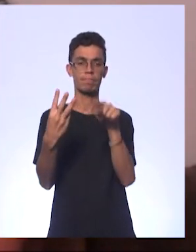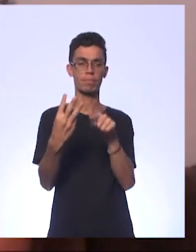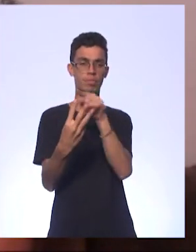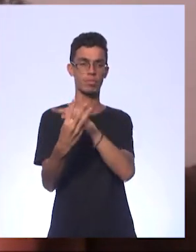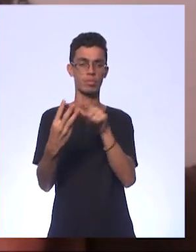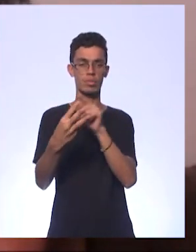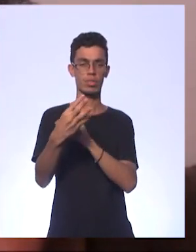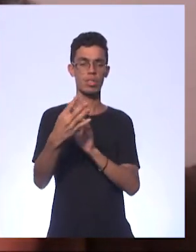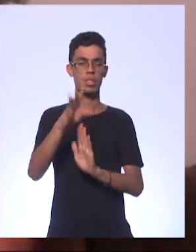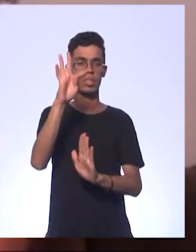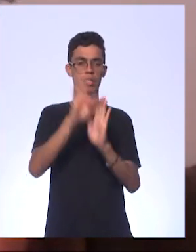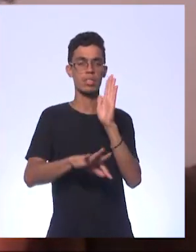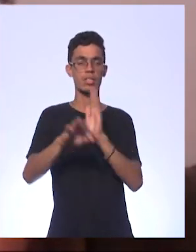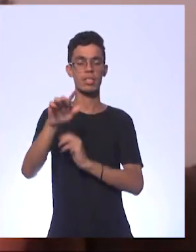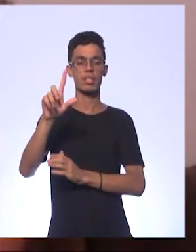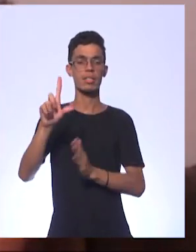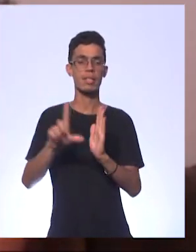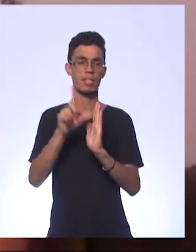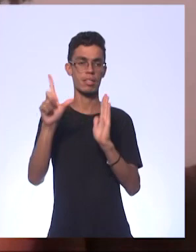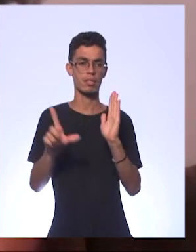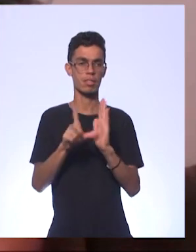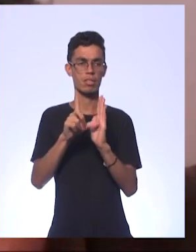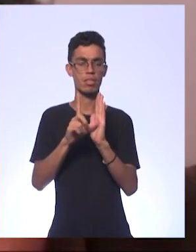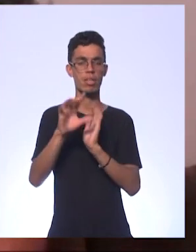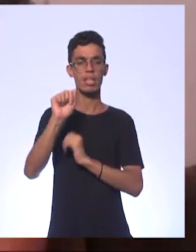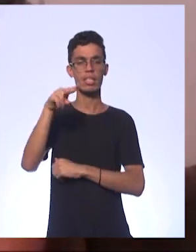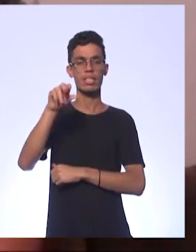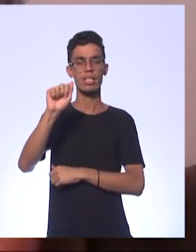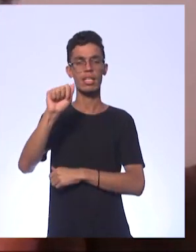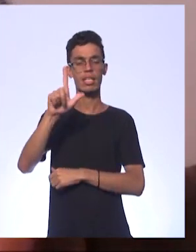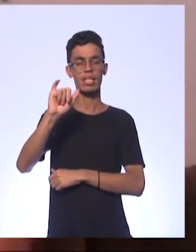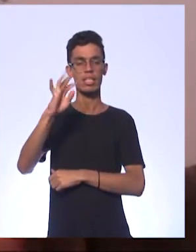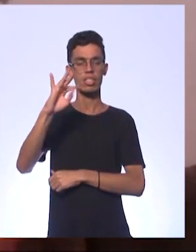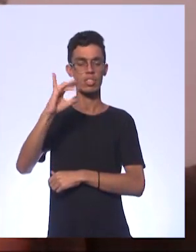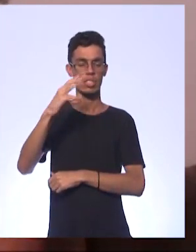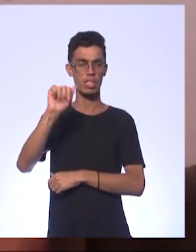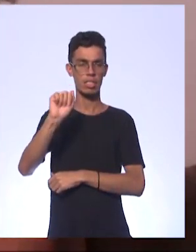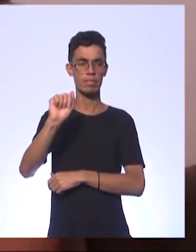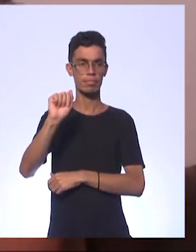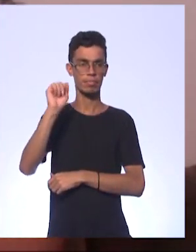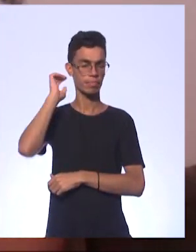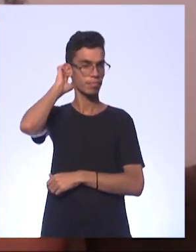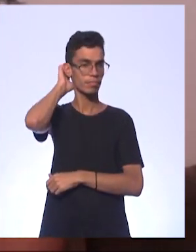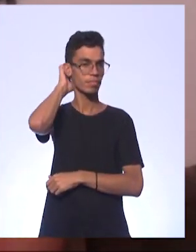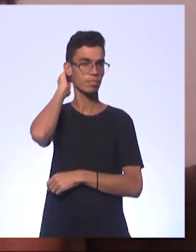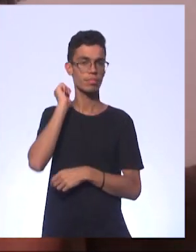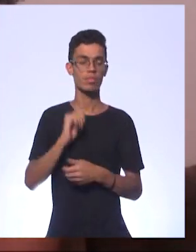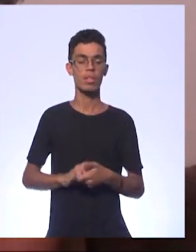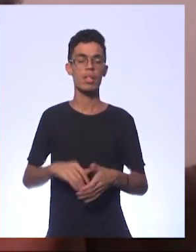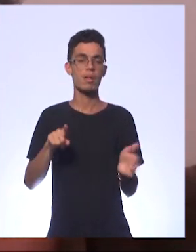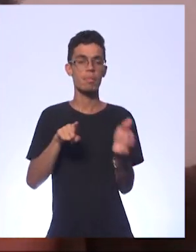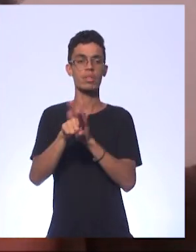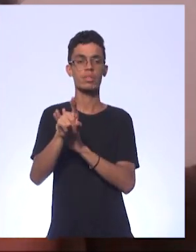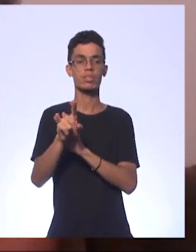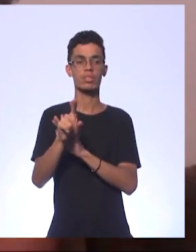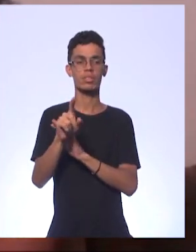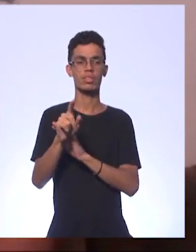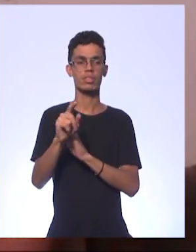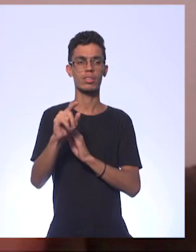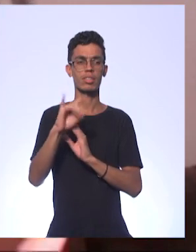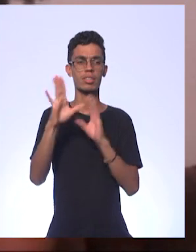compreensão: literal, inferencial e analítica. E explicitar que essas perguntas